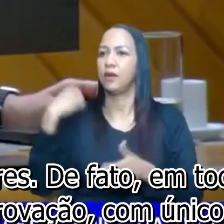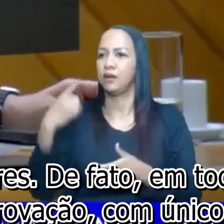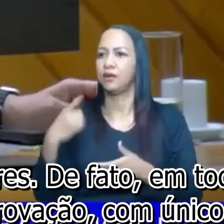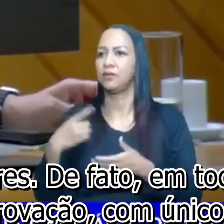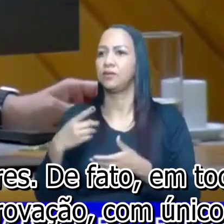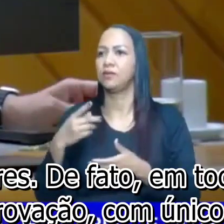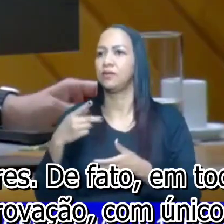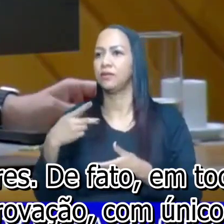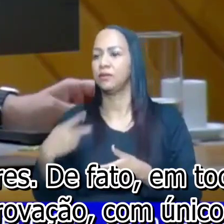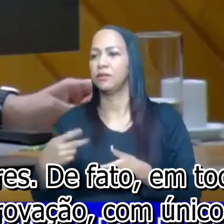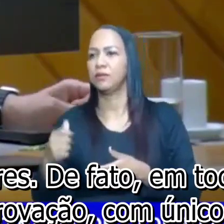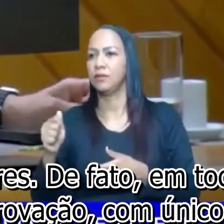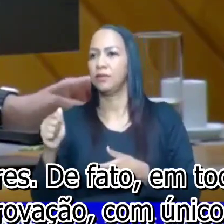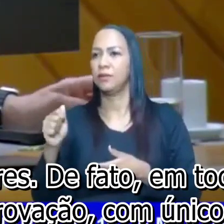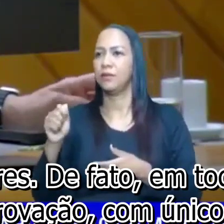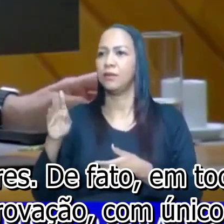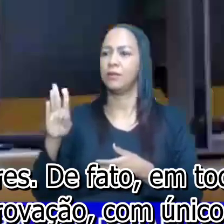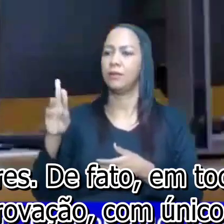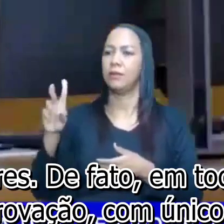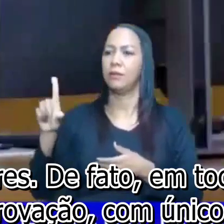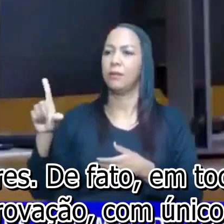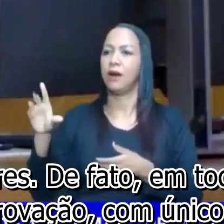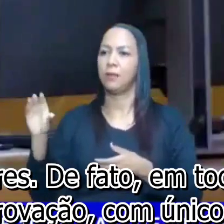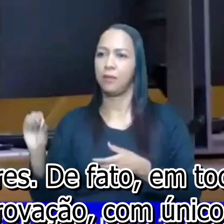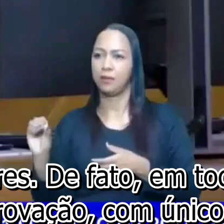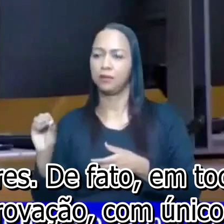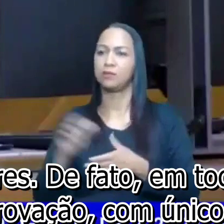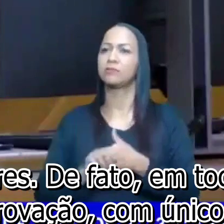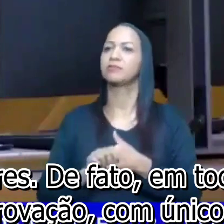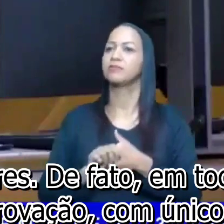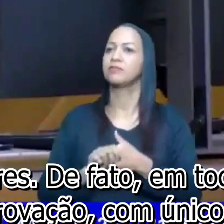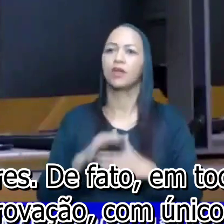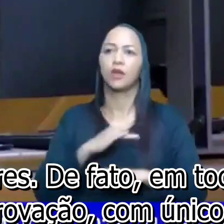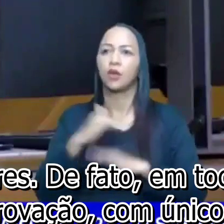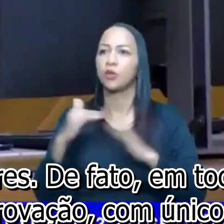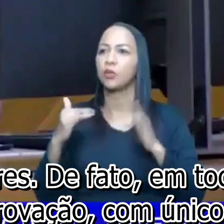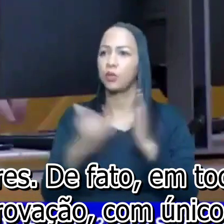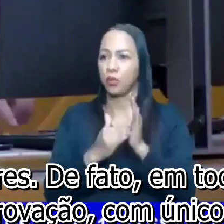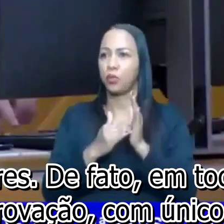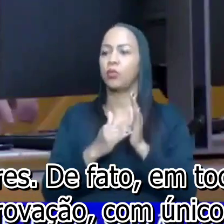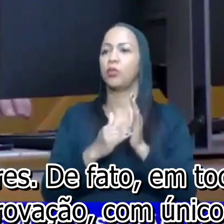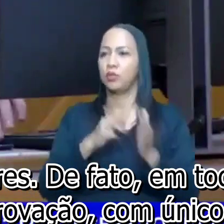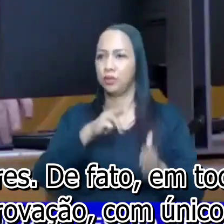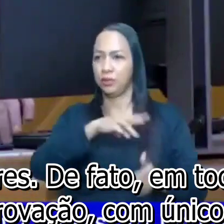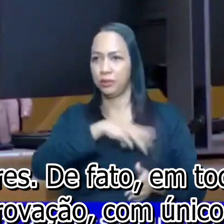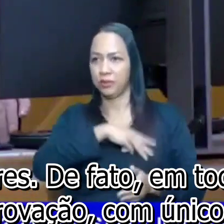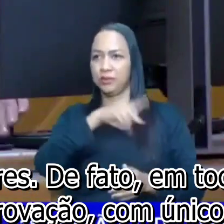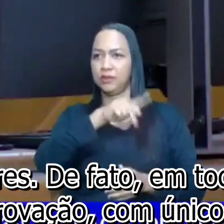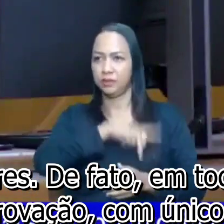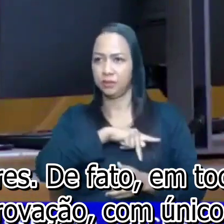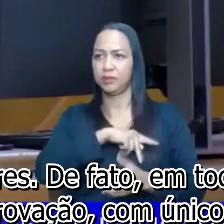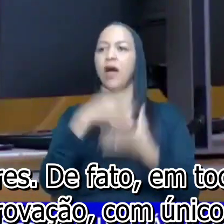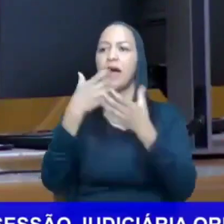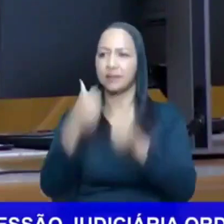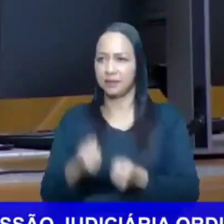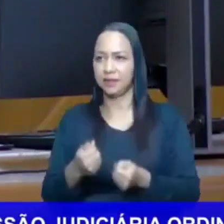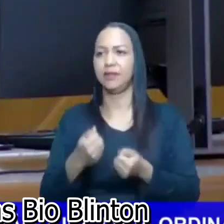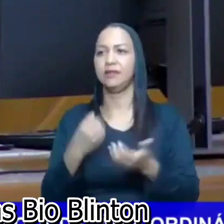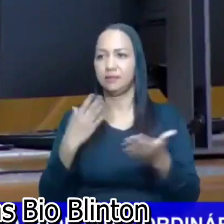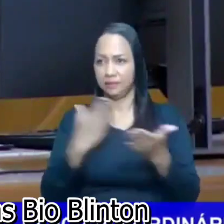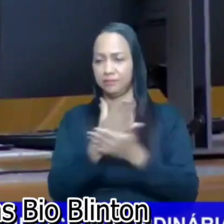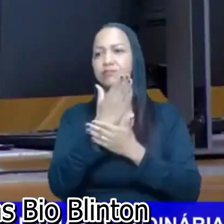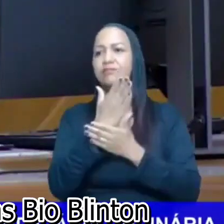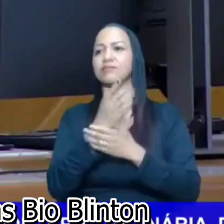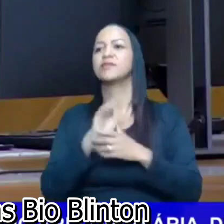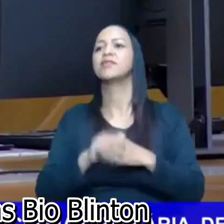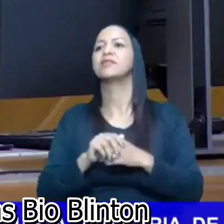Senhor presidente, excelentíssimo relator, excelentíssimos julgadores, de fato, em todos esses, o Ministério Público reitera o parecer quanto à aprovação, com um